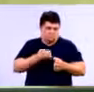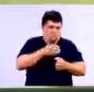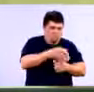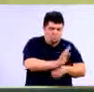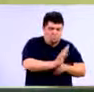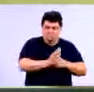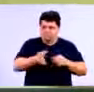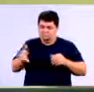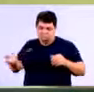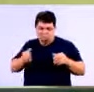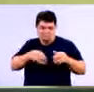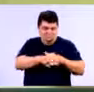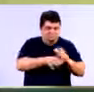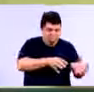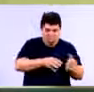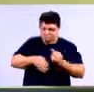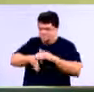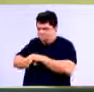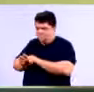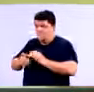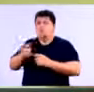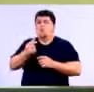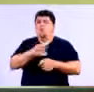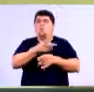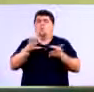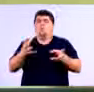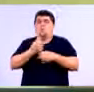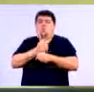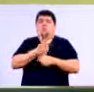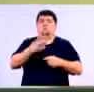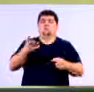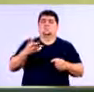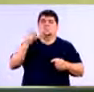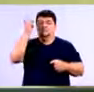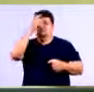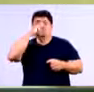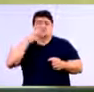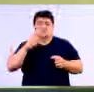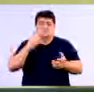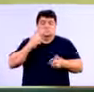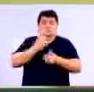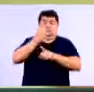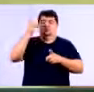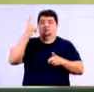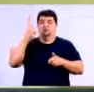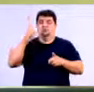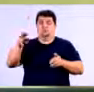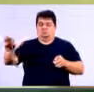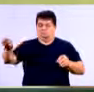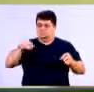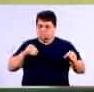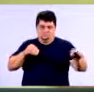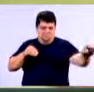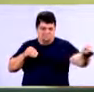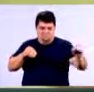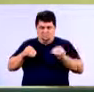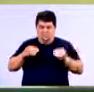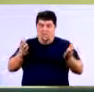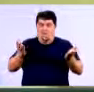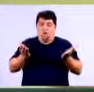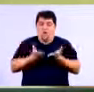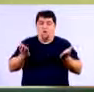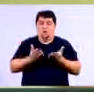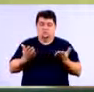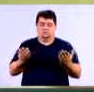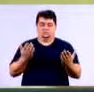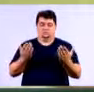mais 50. No final você quer saber quanto que isso rendeu. É difícil você mensurar, então você traz para o presente, você vai saber